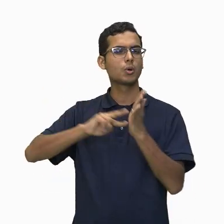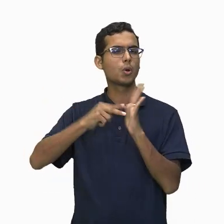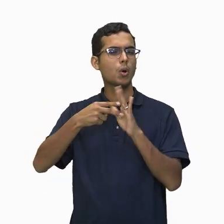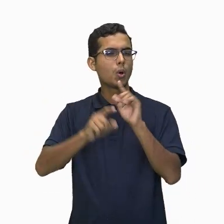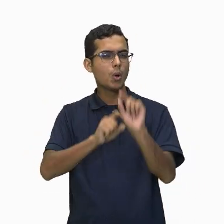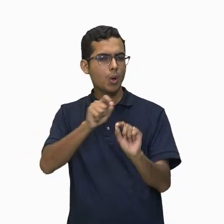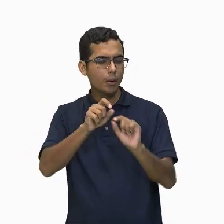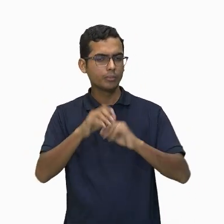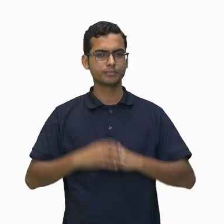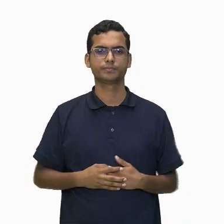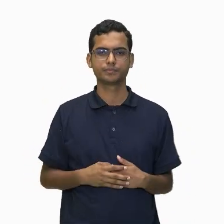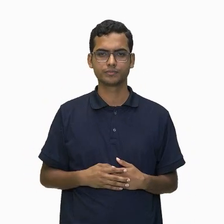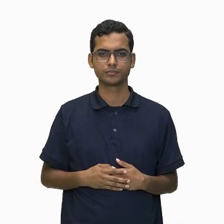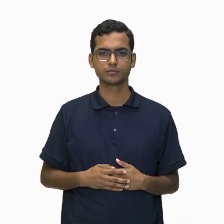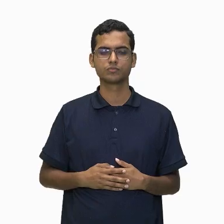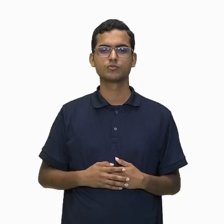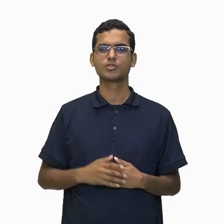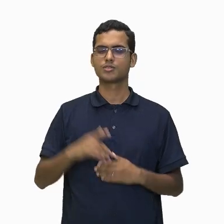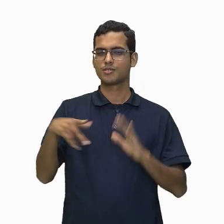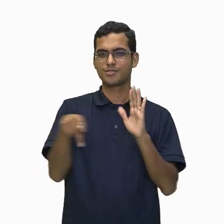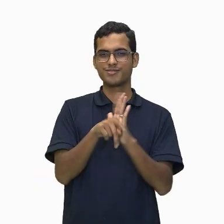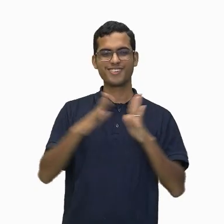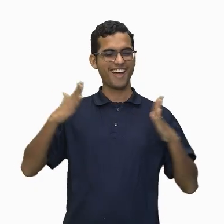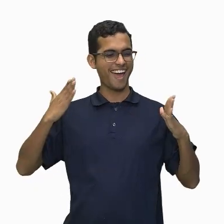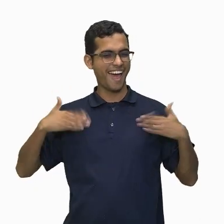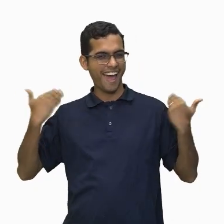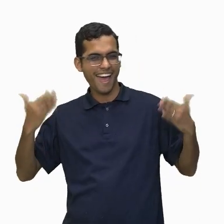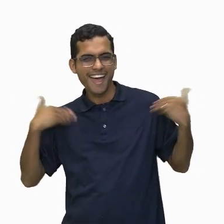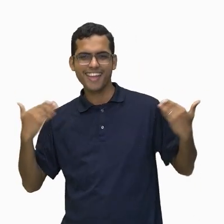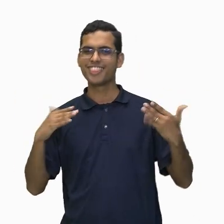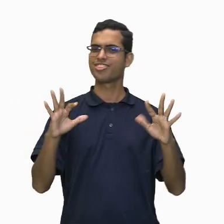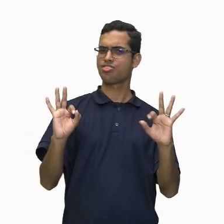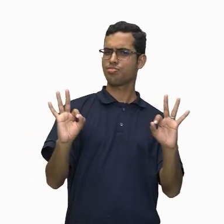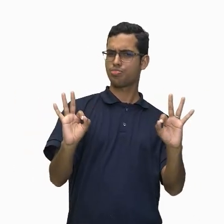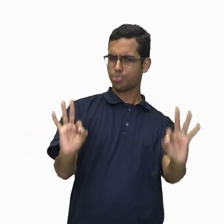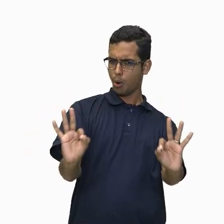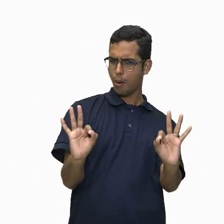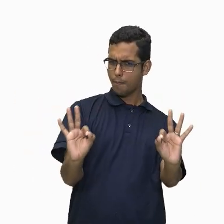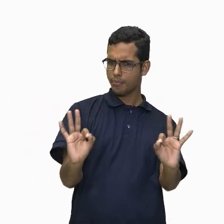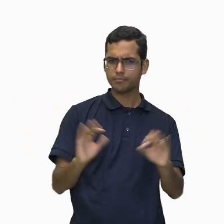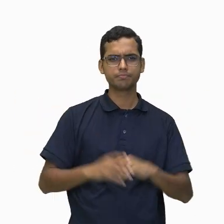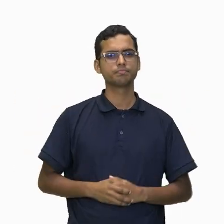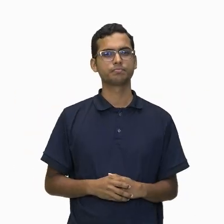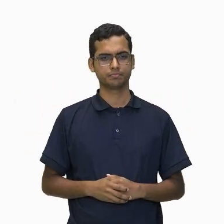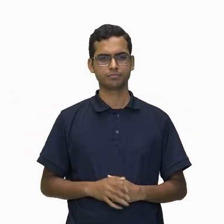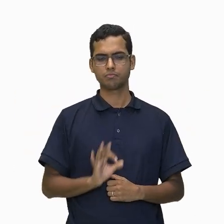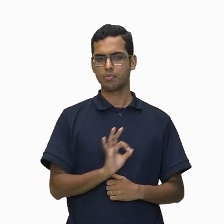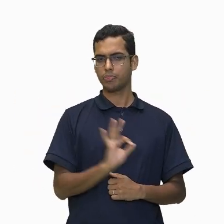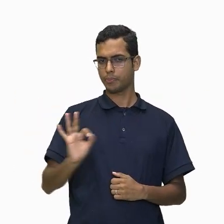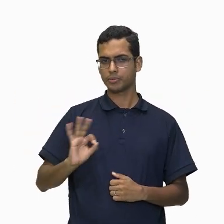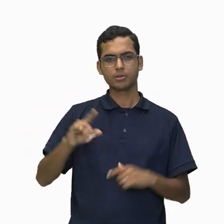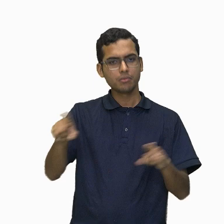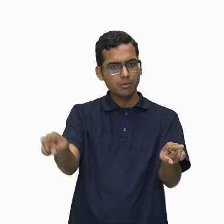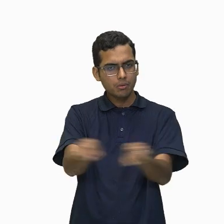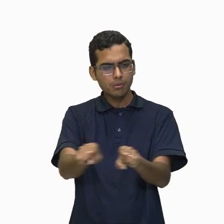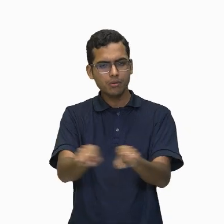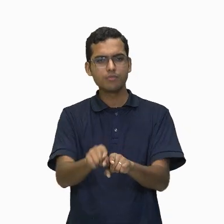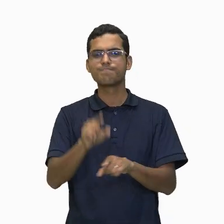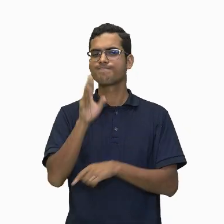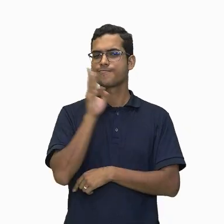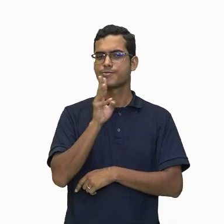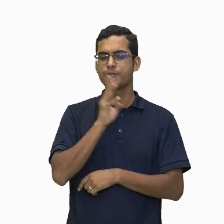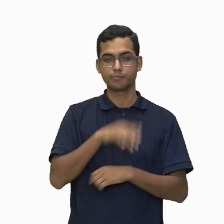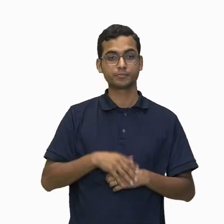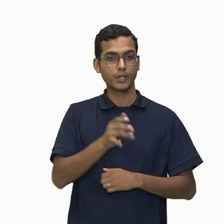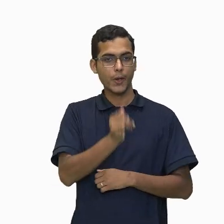os jovens falam, algo muito top, né? Lit, lit. Vamos ver aqui o exemplo. That party